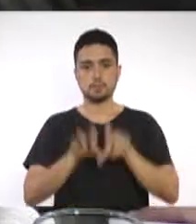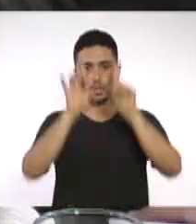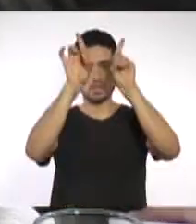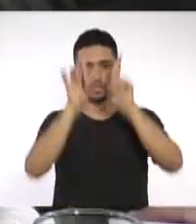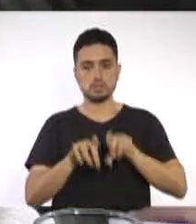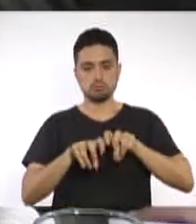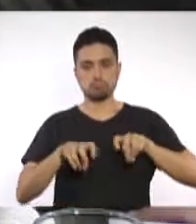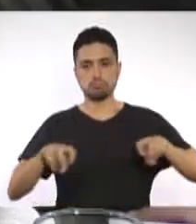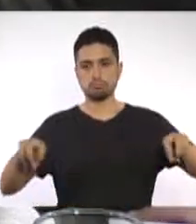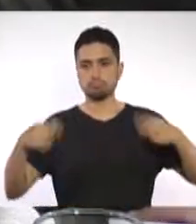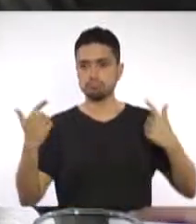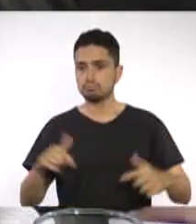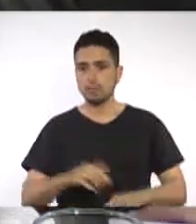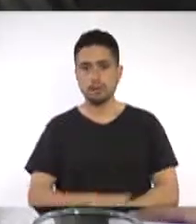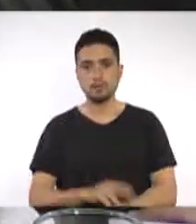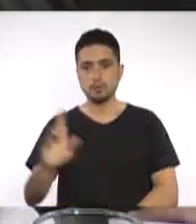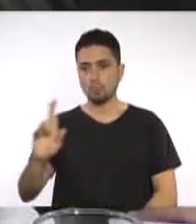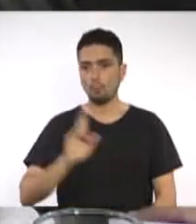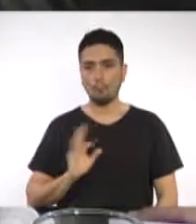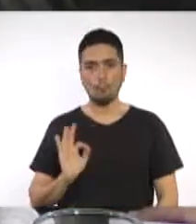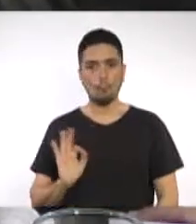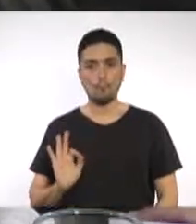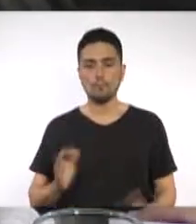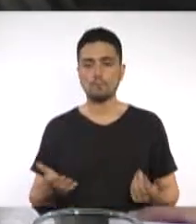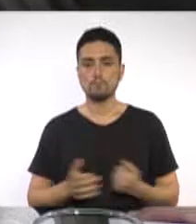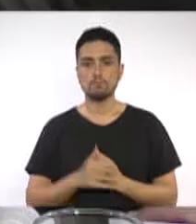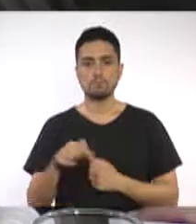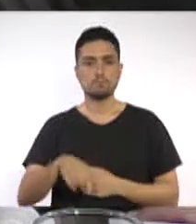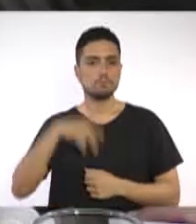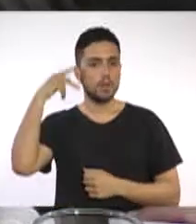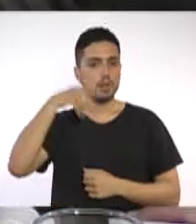o parlamento tem este